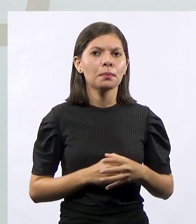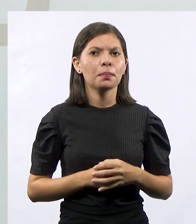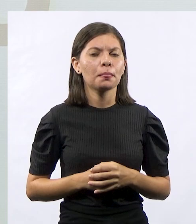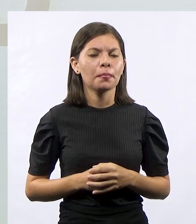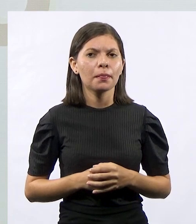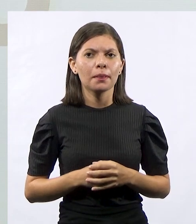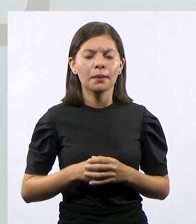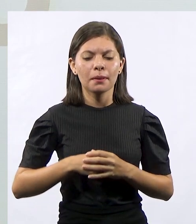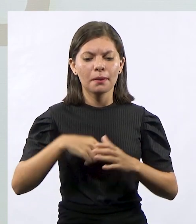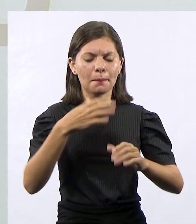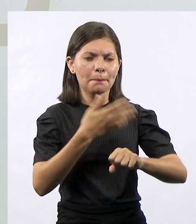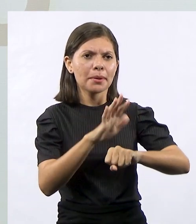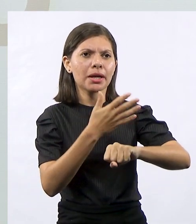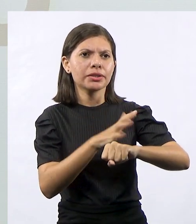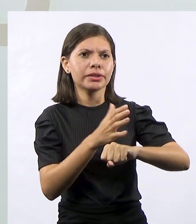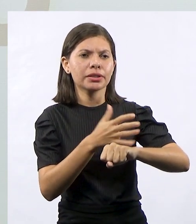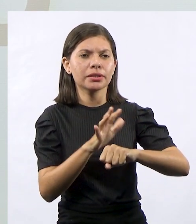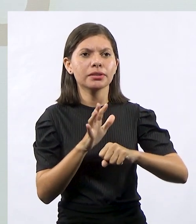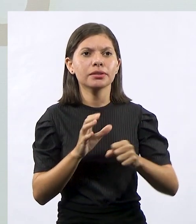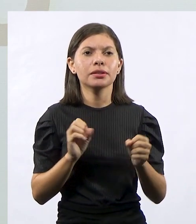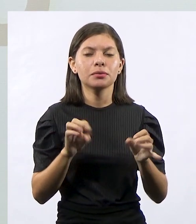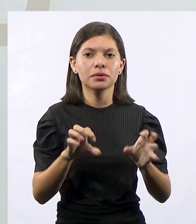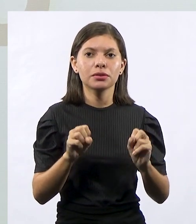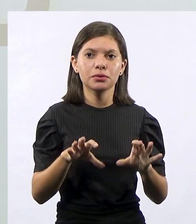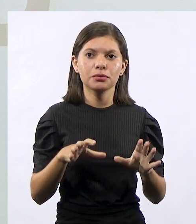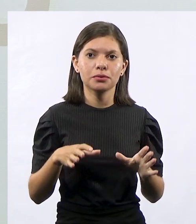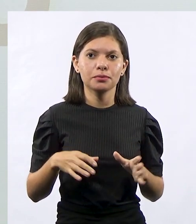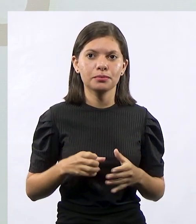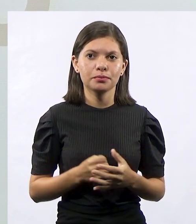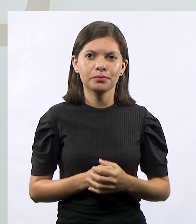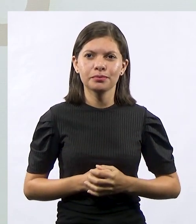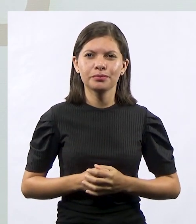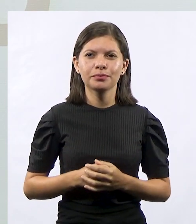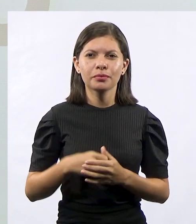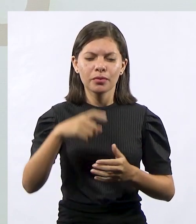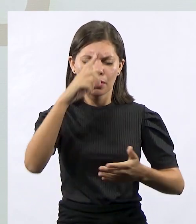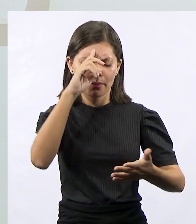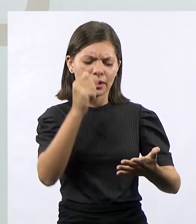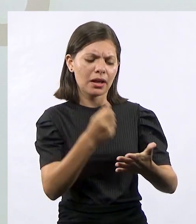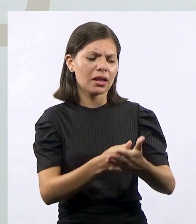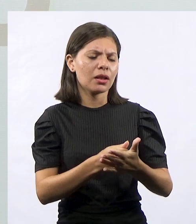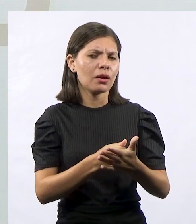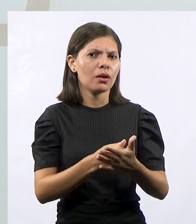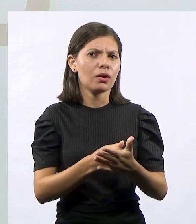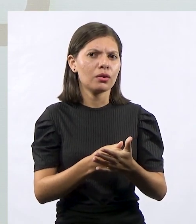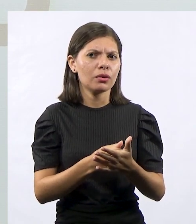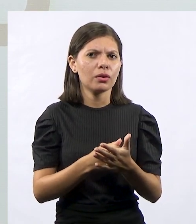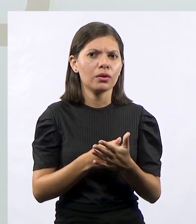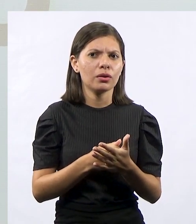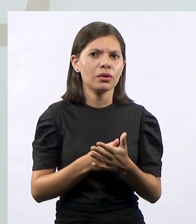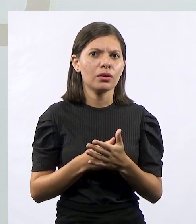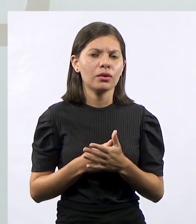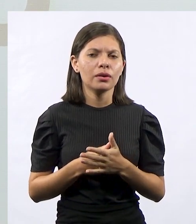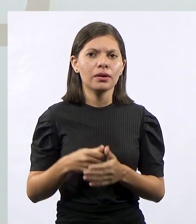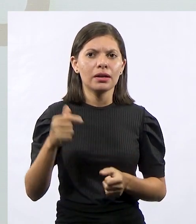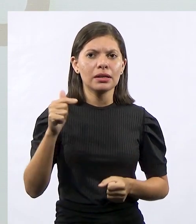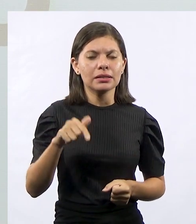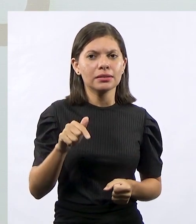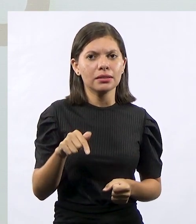educativas. Não há um direcionamento obrigatório do Estado. Ou seja, né, olha, tem que